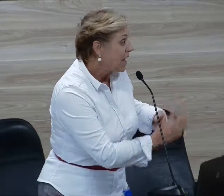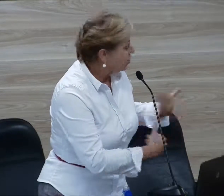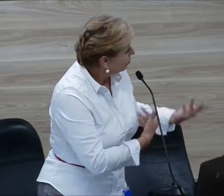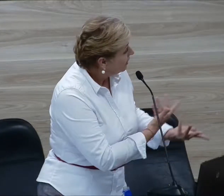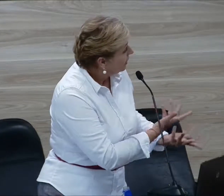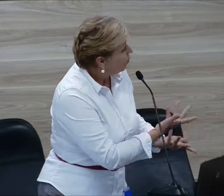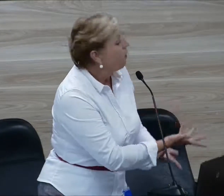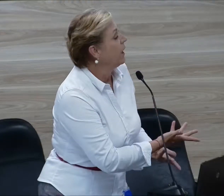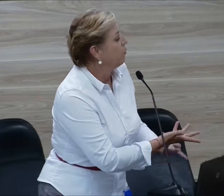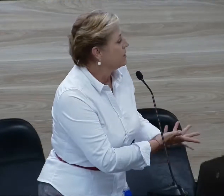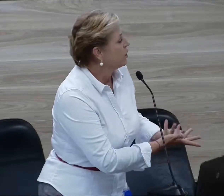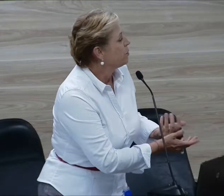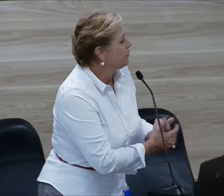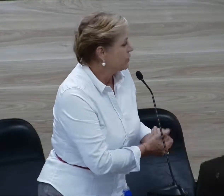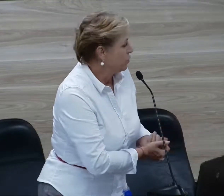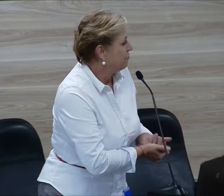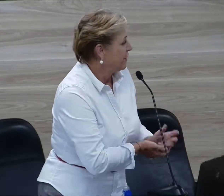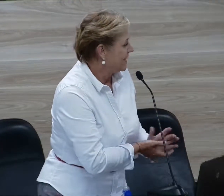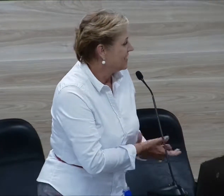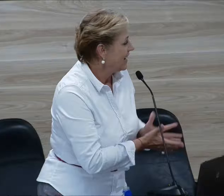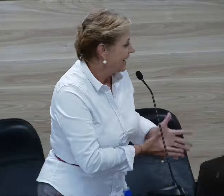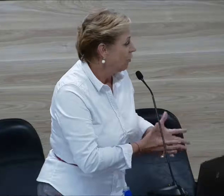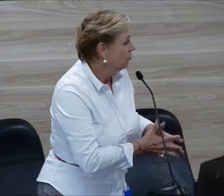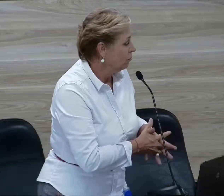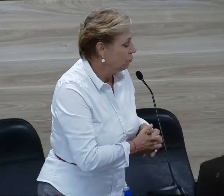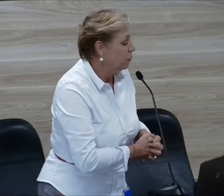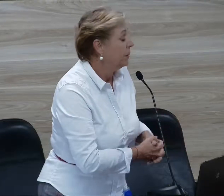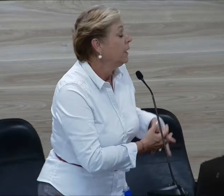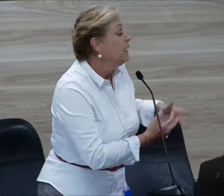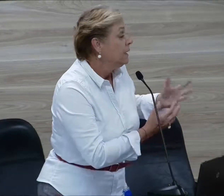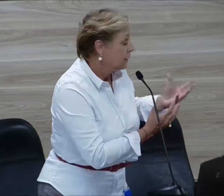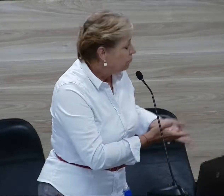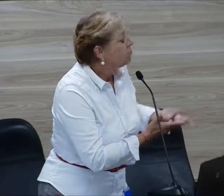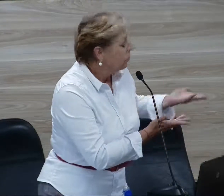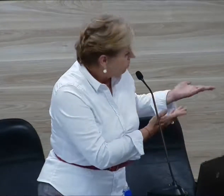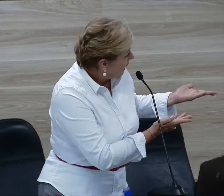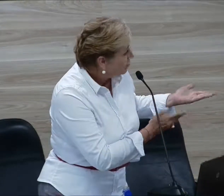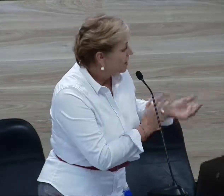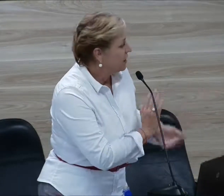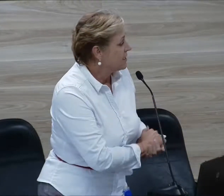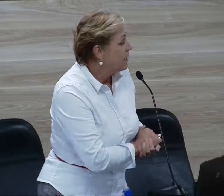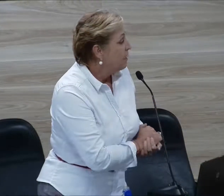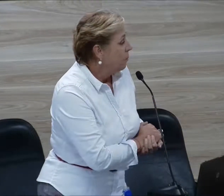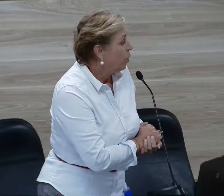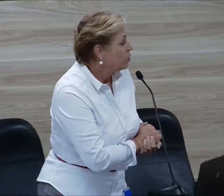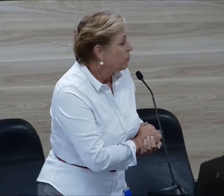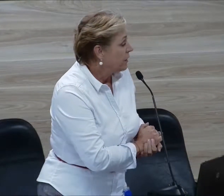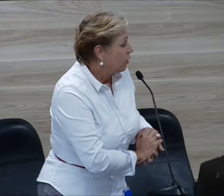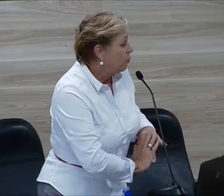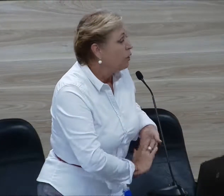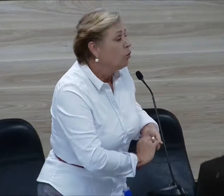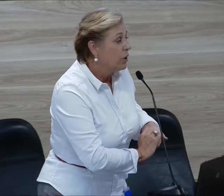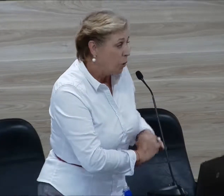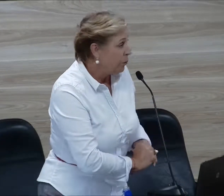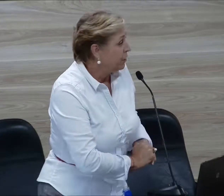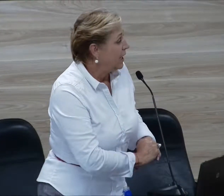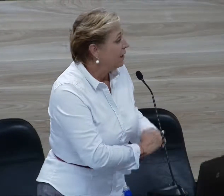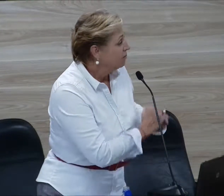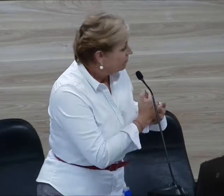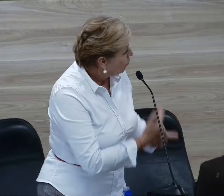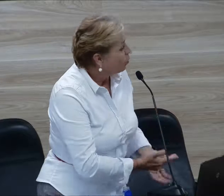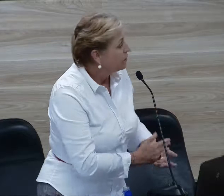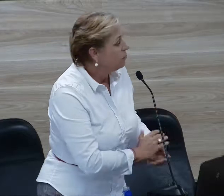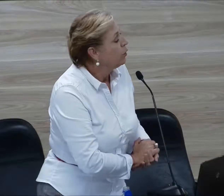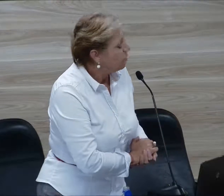e acham que qualquer coisa que o professor faça é um problema. Então, tenho certeza, pode contar comigo no que eu